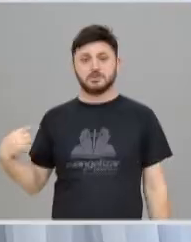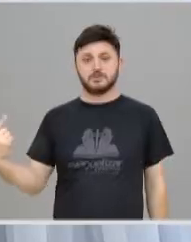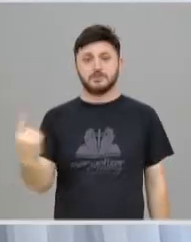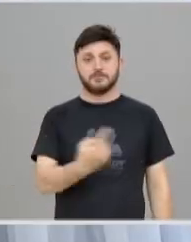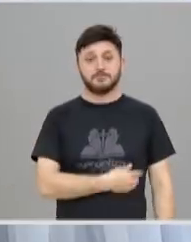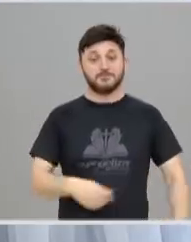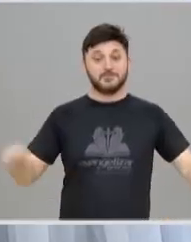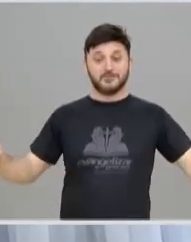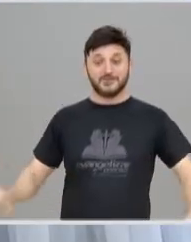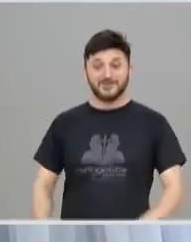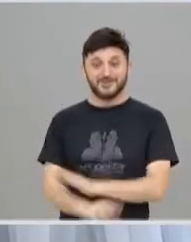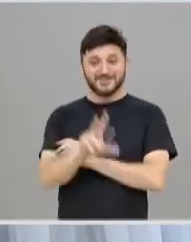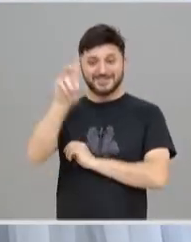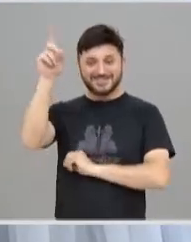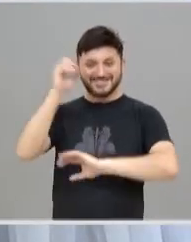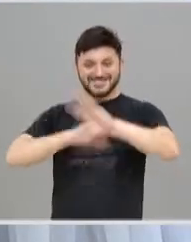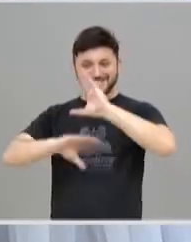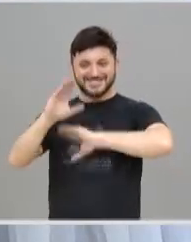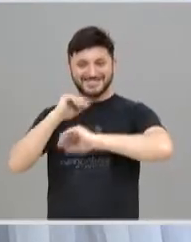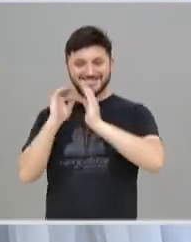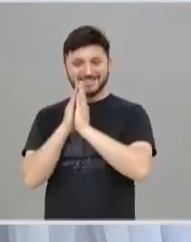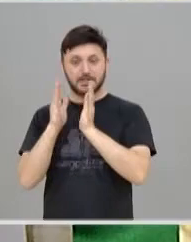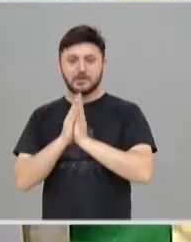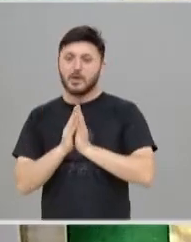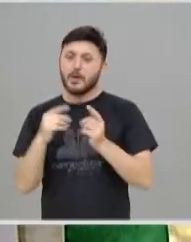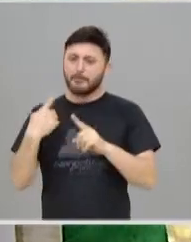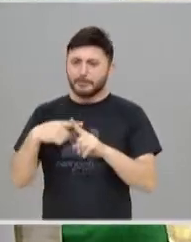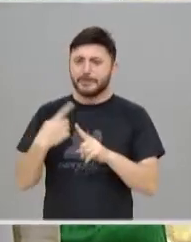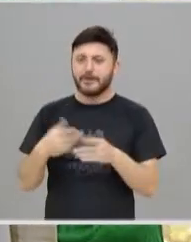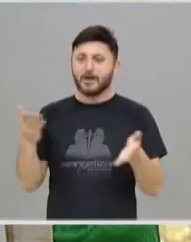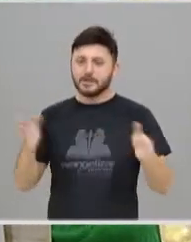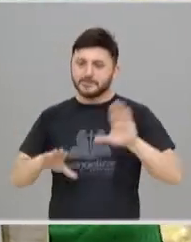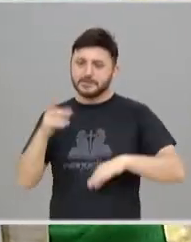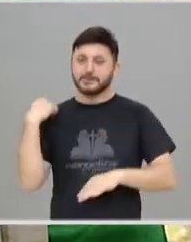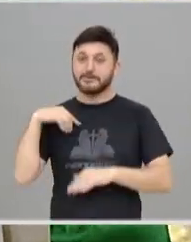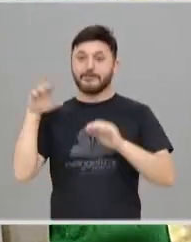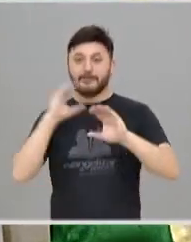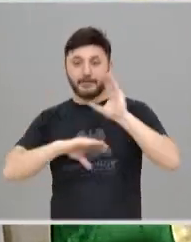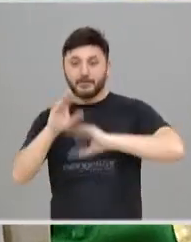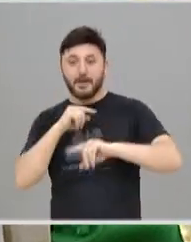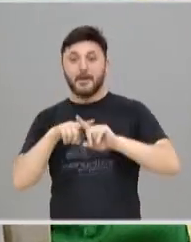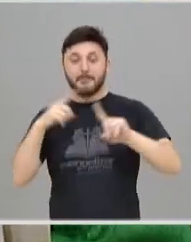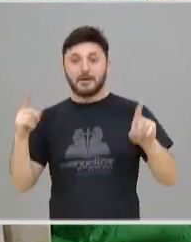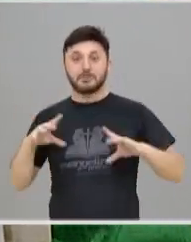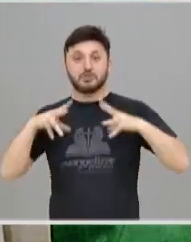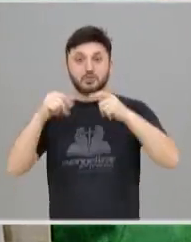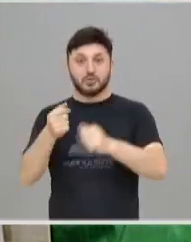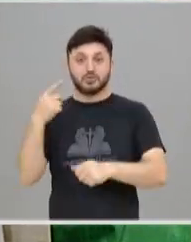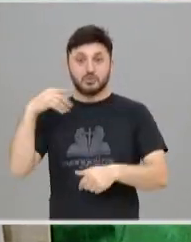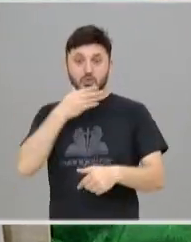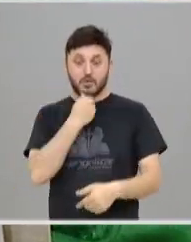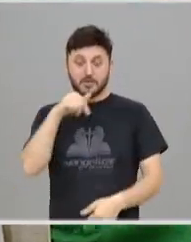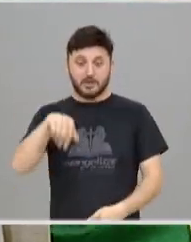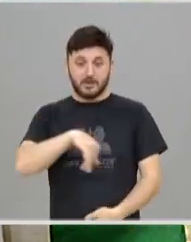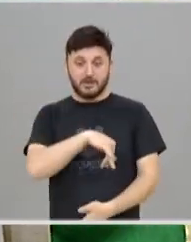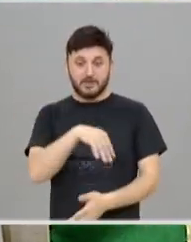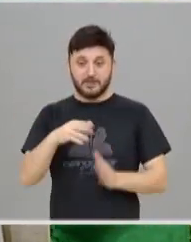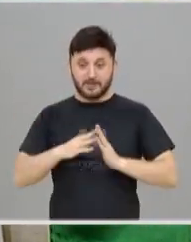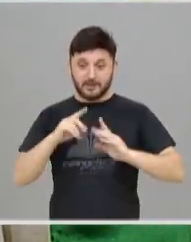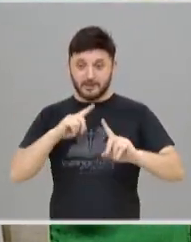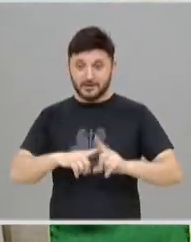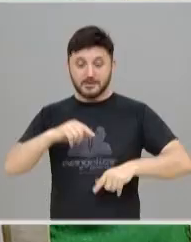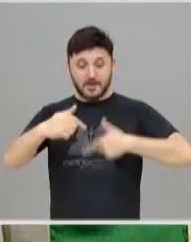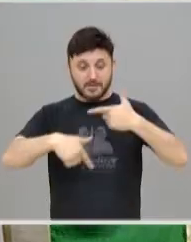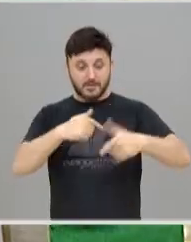nós. E glorifiquemos a Deus rezando glória por todos os homens que são presentes na igreja, trabalhando